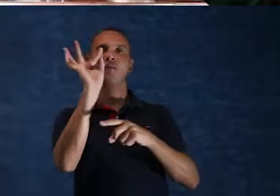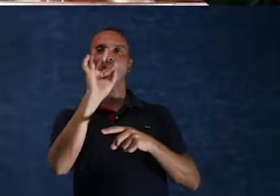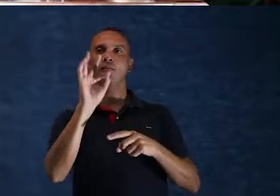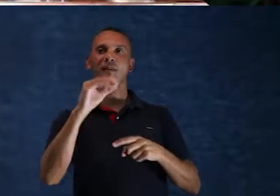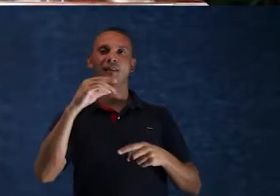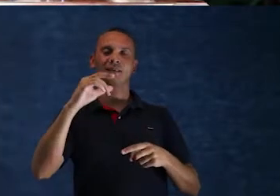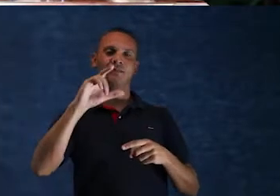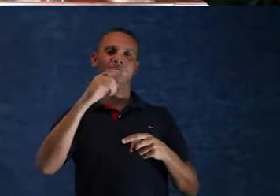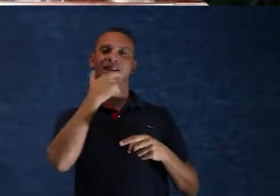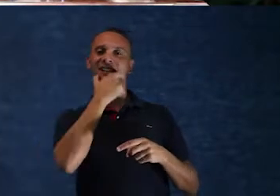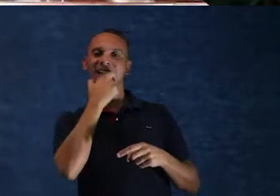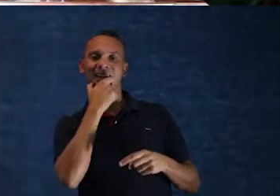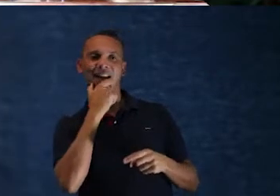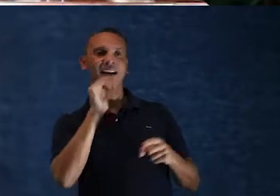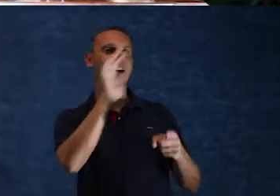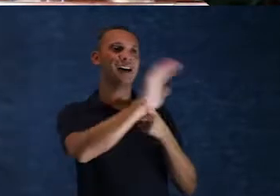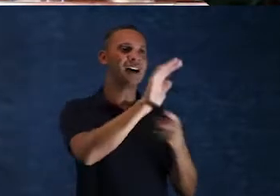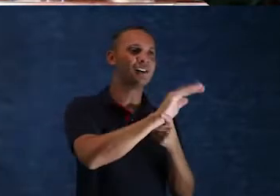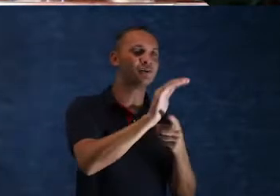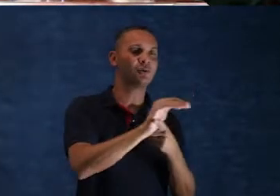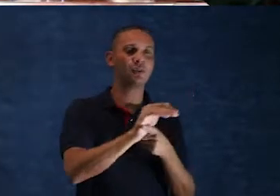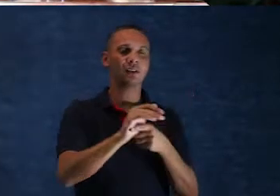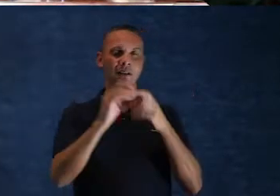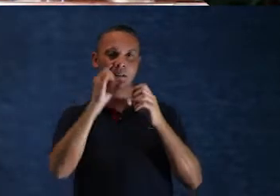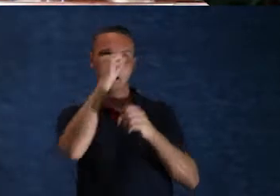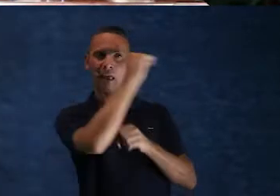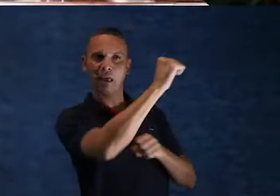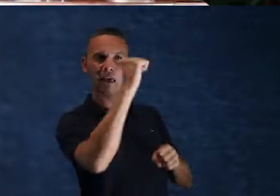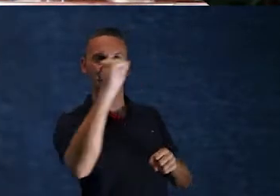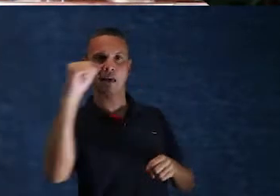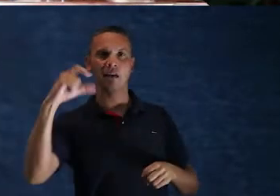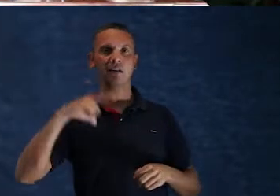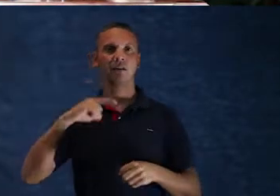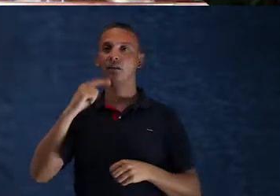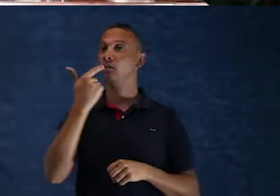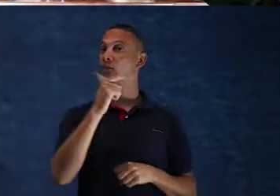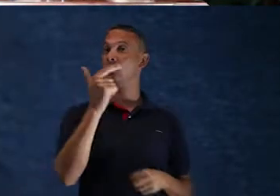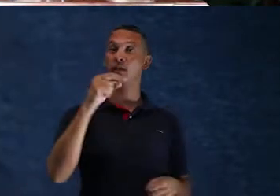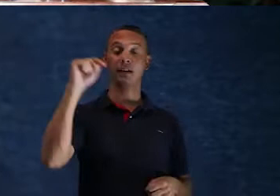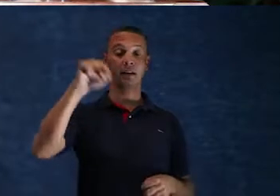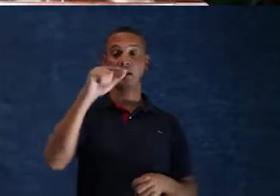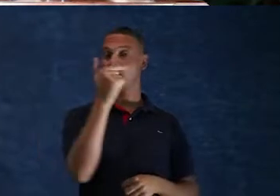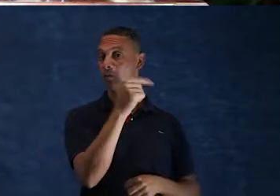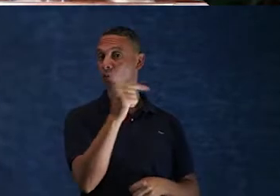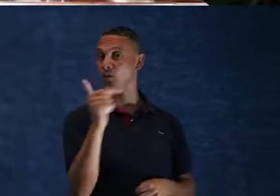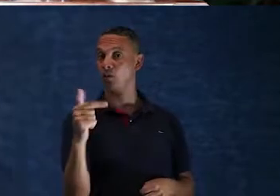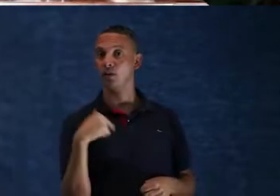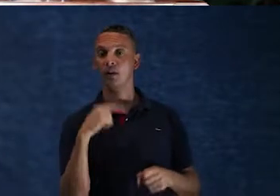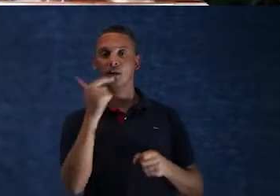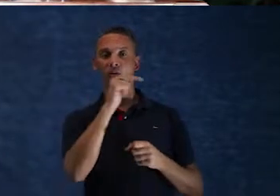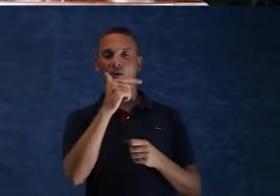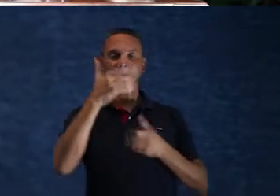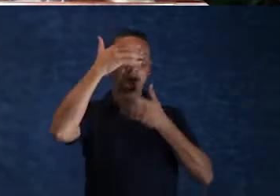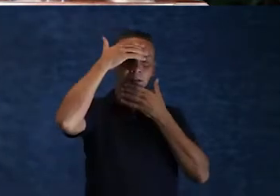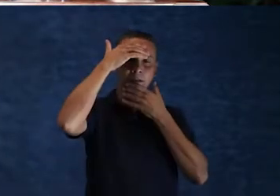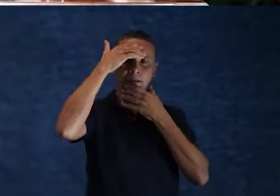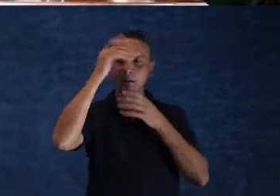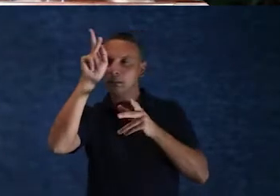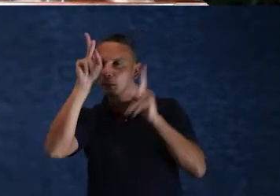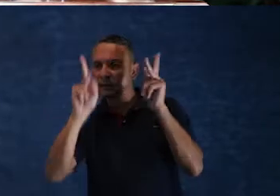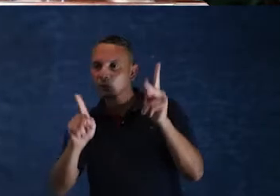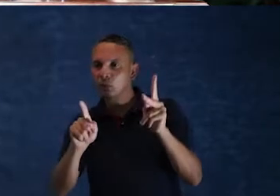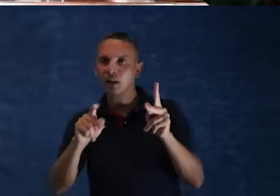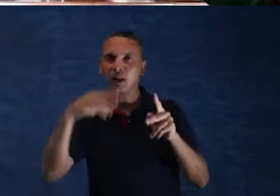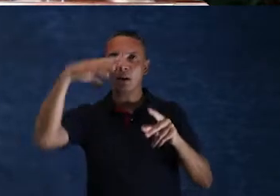becos e ruelas e fugir da polícia. Não, nós não tivemos os terríveis selvagens de Paris